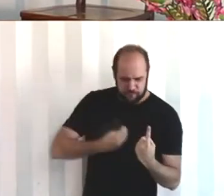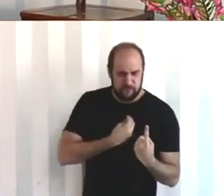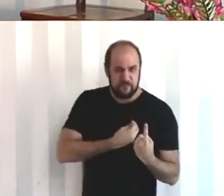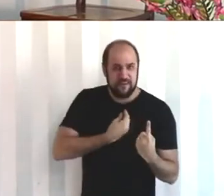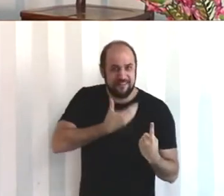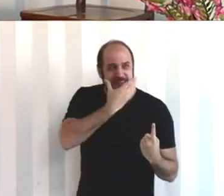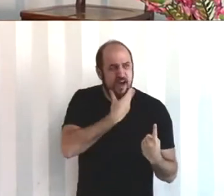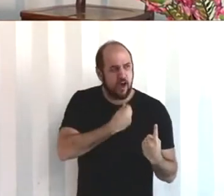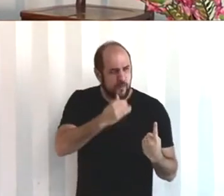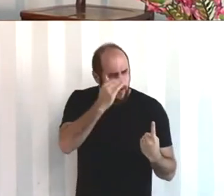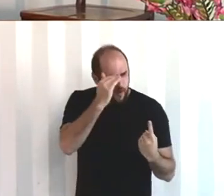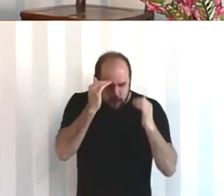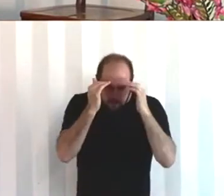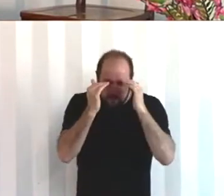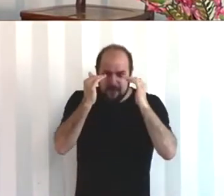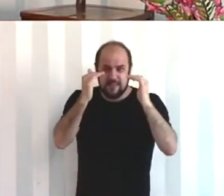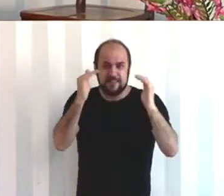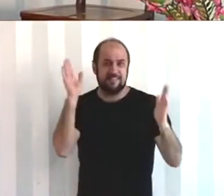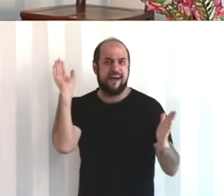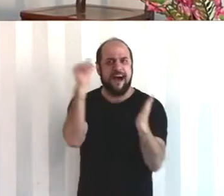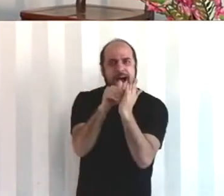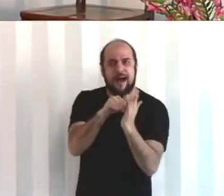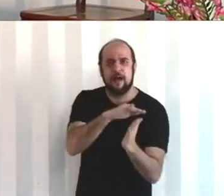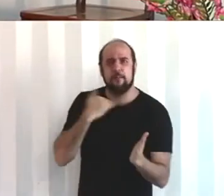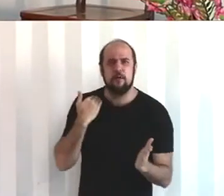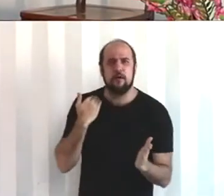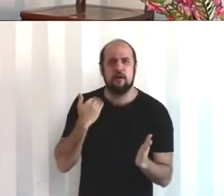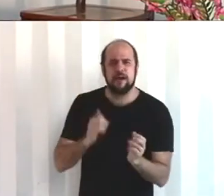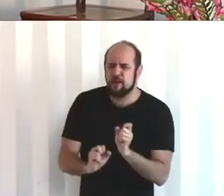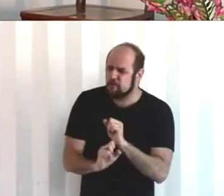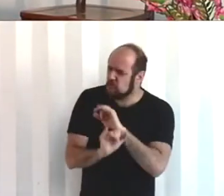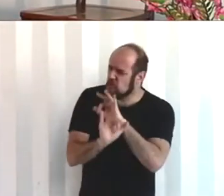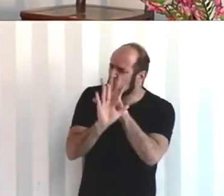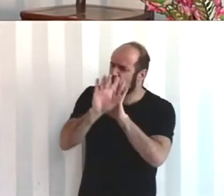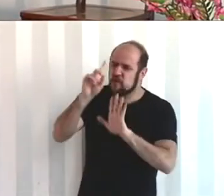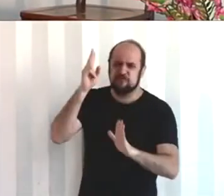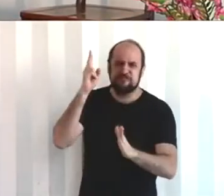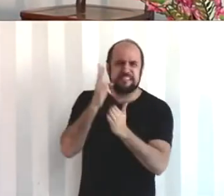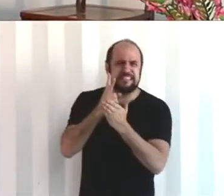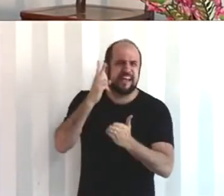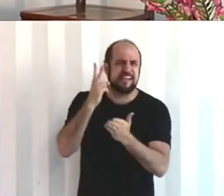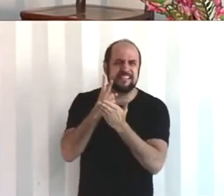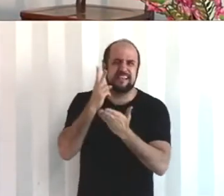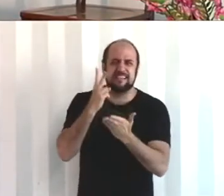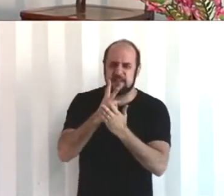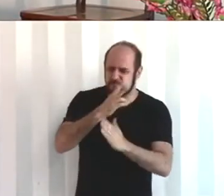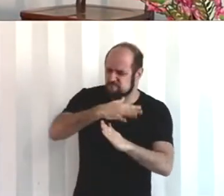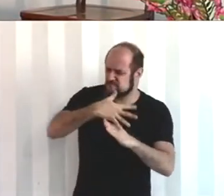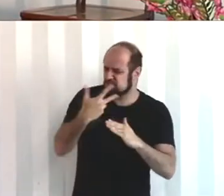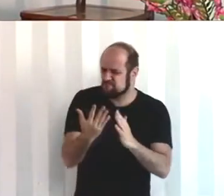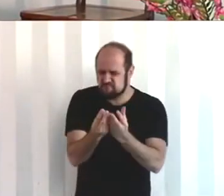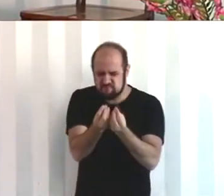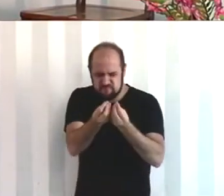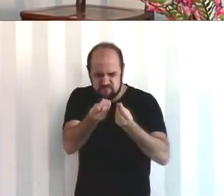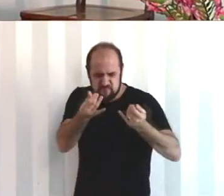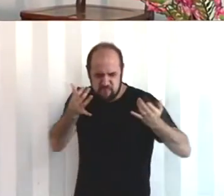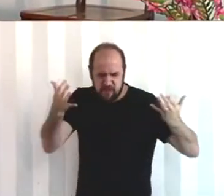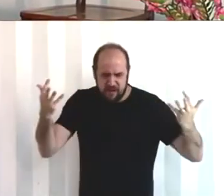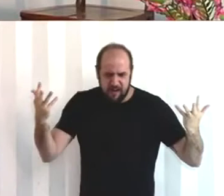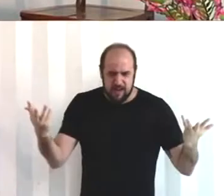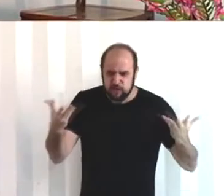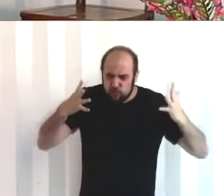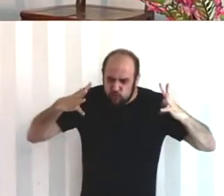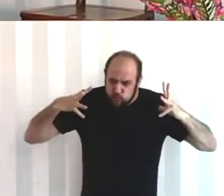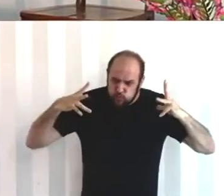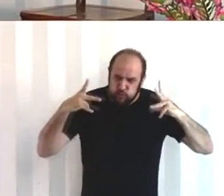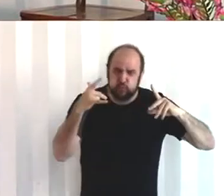obediente até a morte e morte de cruz, e que glorificou o Pai em tudo que Ele realizou, e esses milagres, esses sinais e prodígios que aconteceram, também mostra